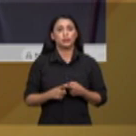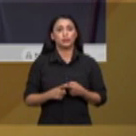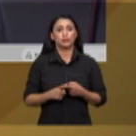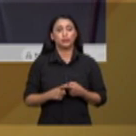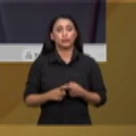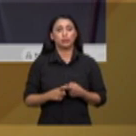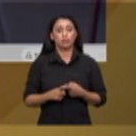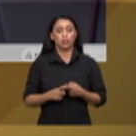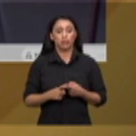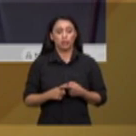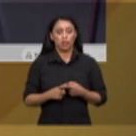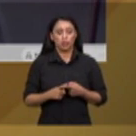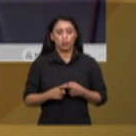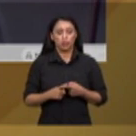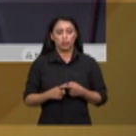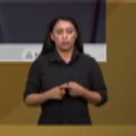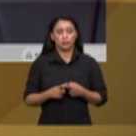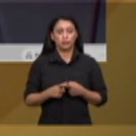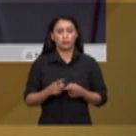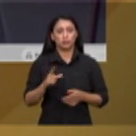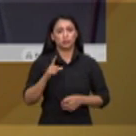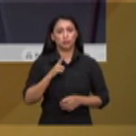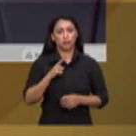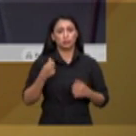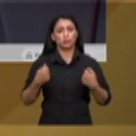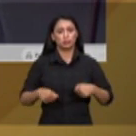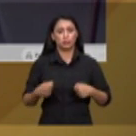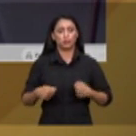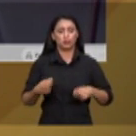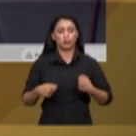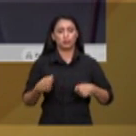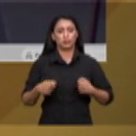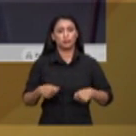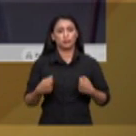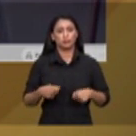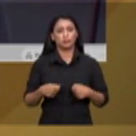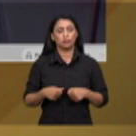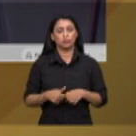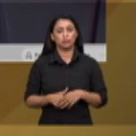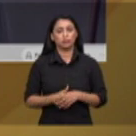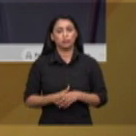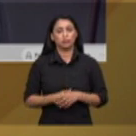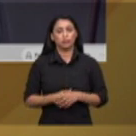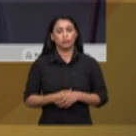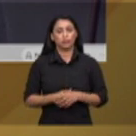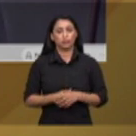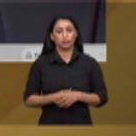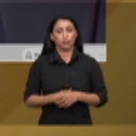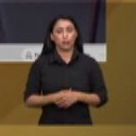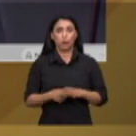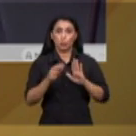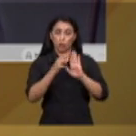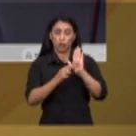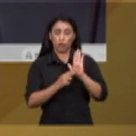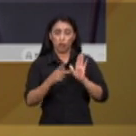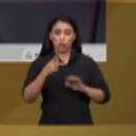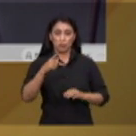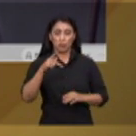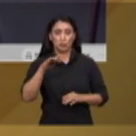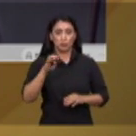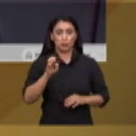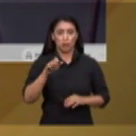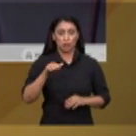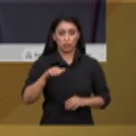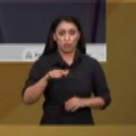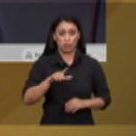Estado eventualmente tocar no assunto, é necessária uma pontual derrogação de norma penal. E a norma